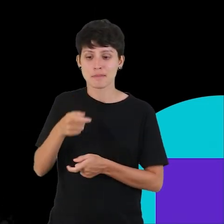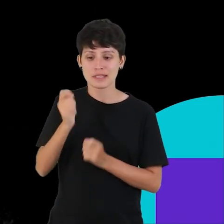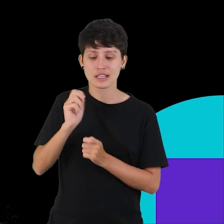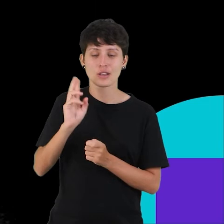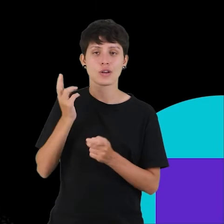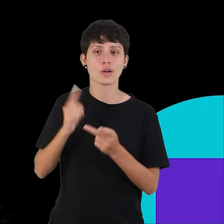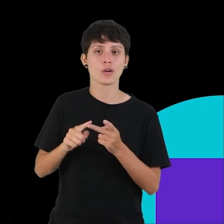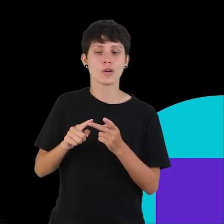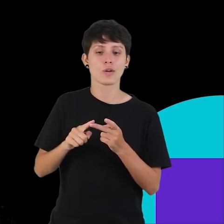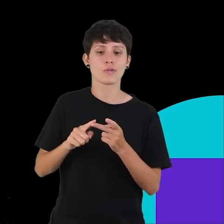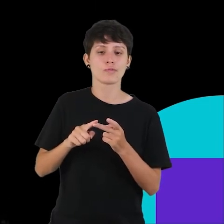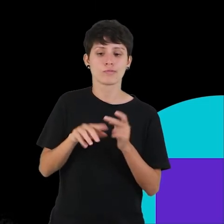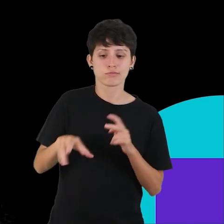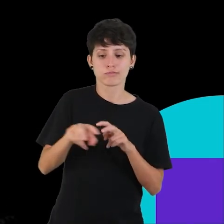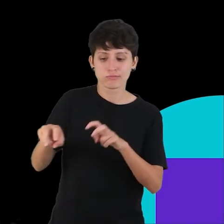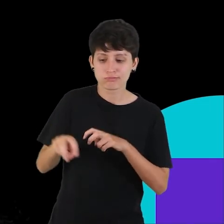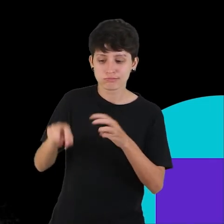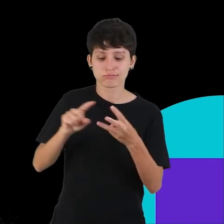se não é a qualidade do alimento?